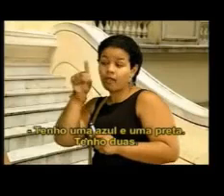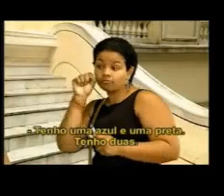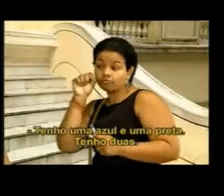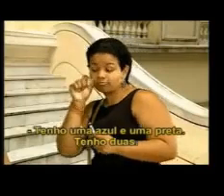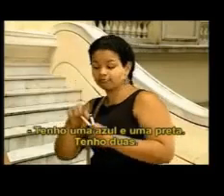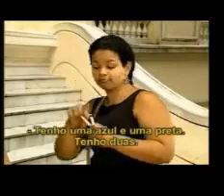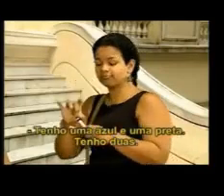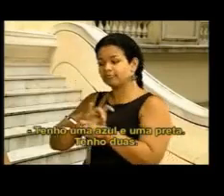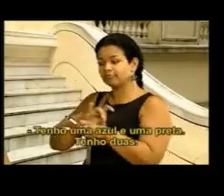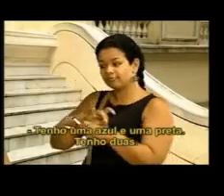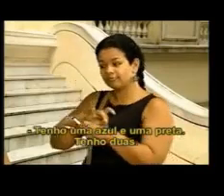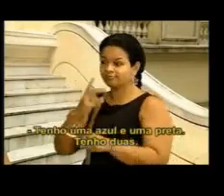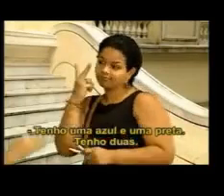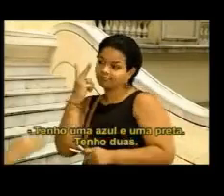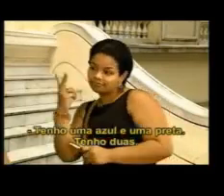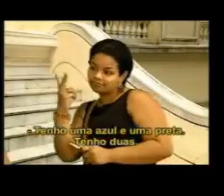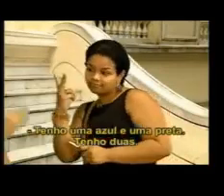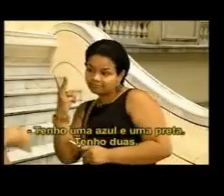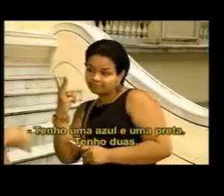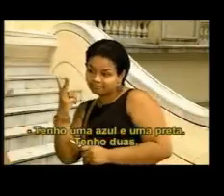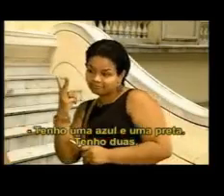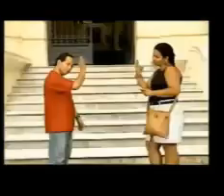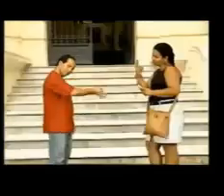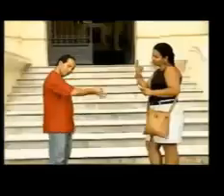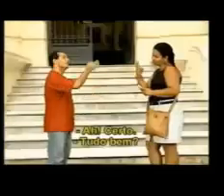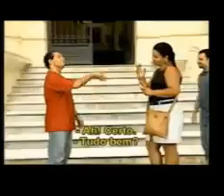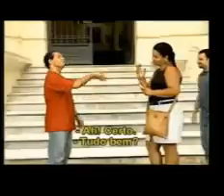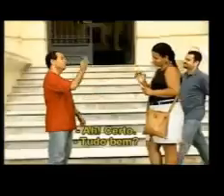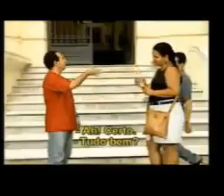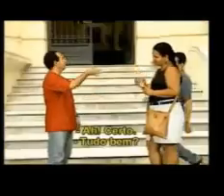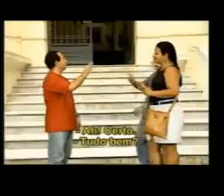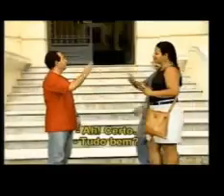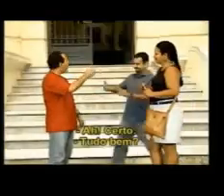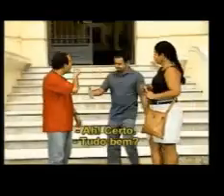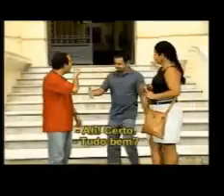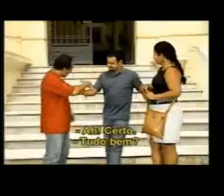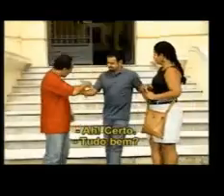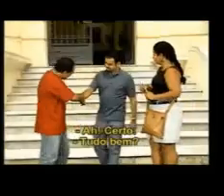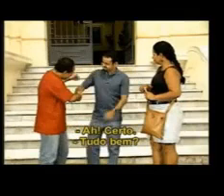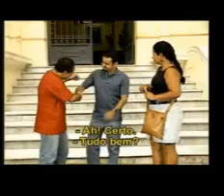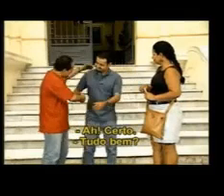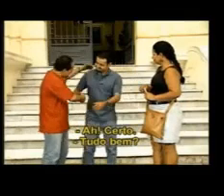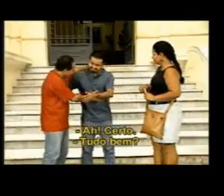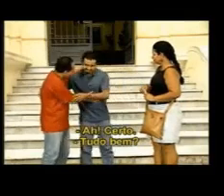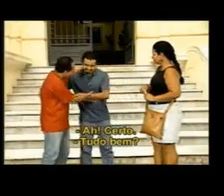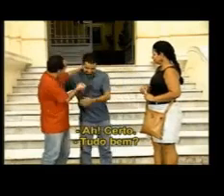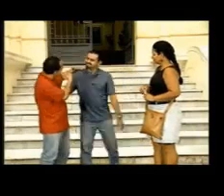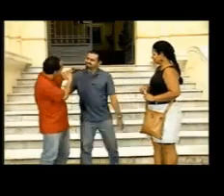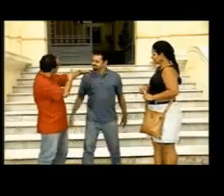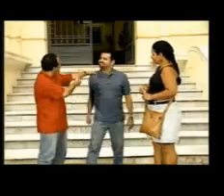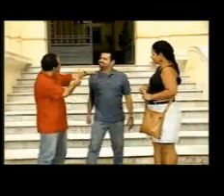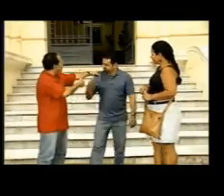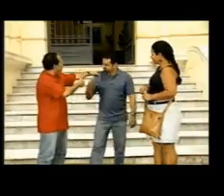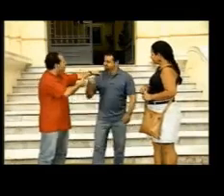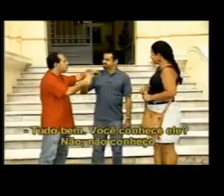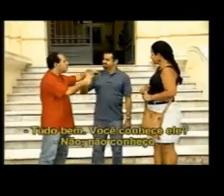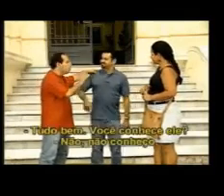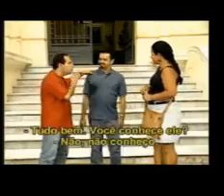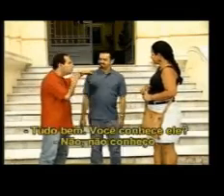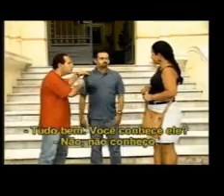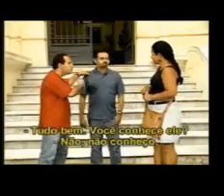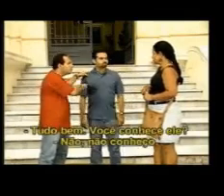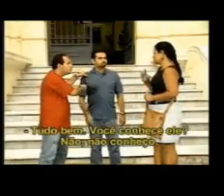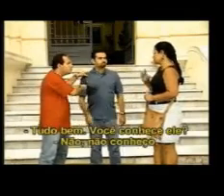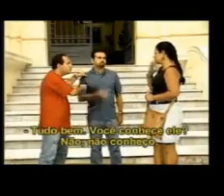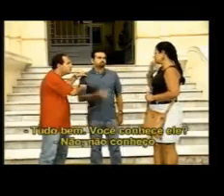Tenho uma azul e uma preta. Tenho duas. Ah, certo. Tudo bem? Tudo